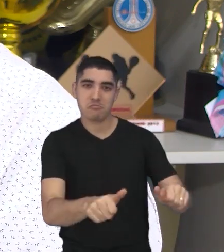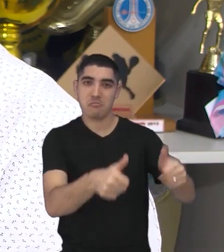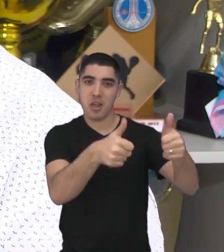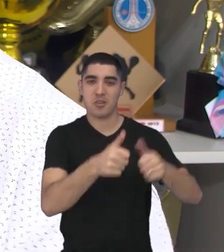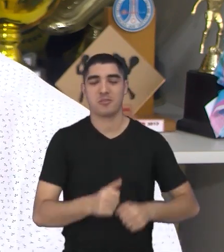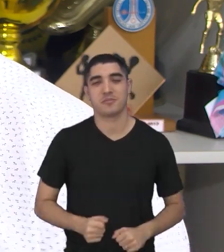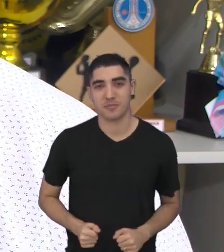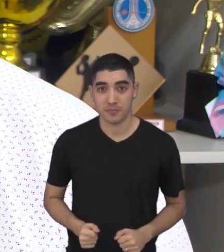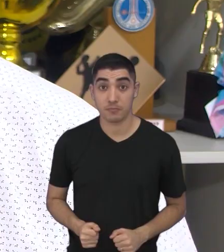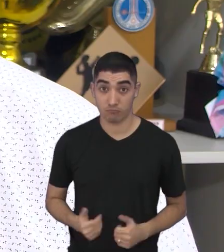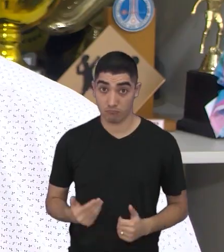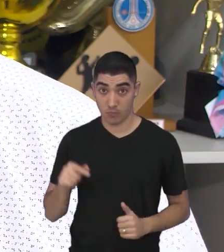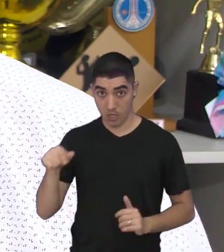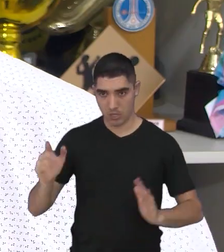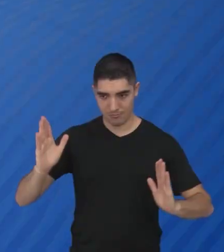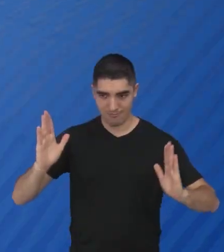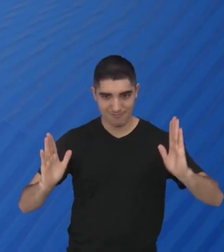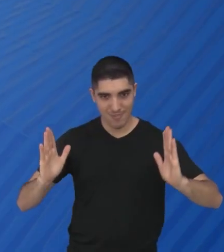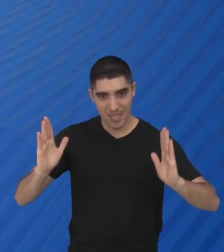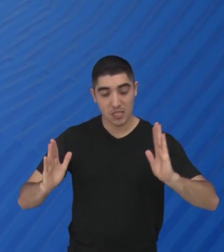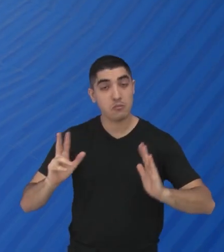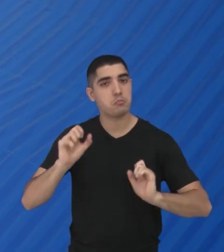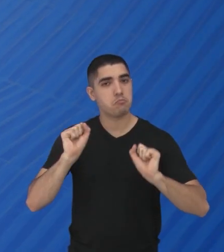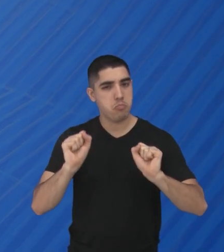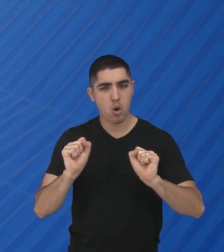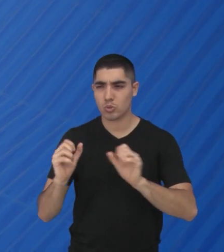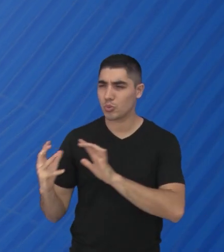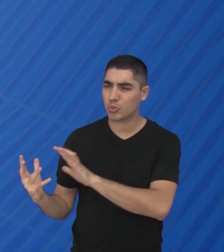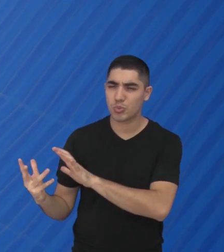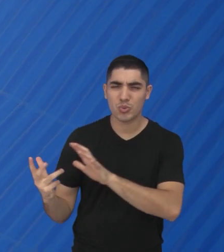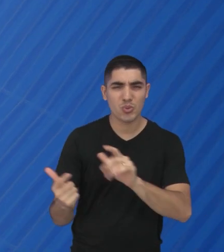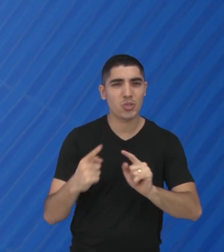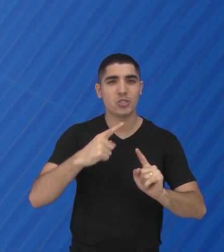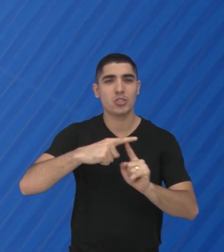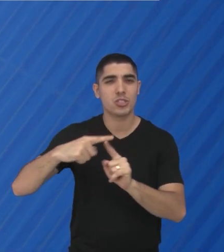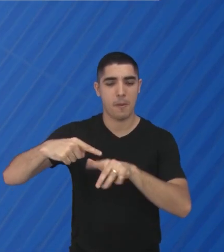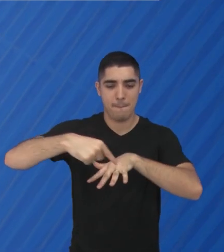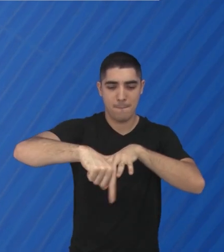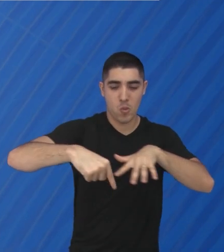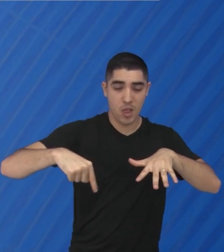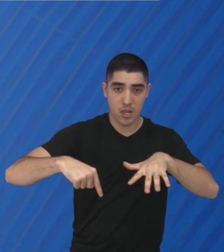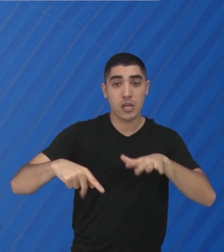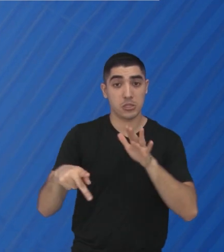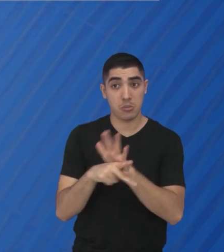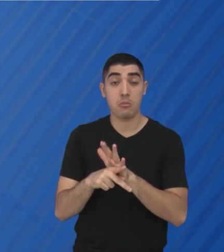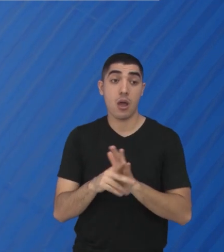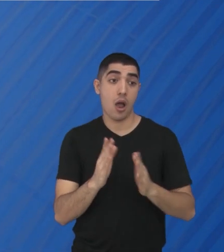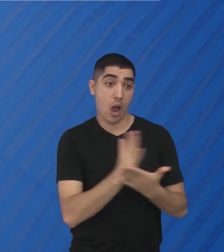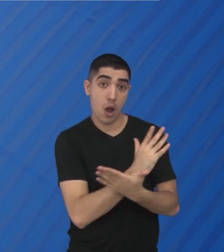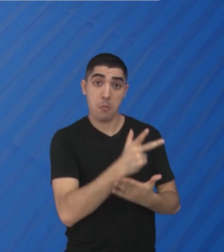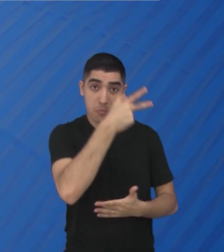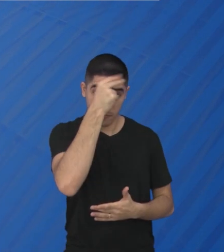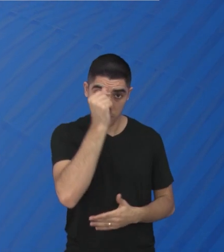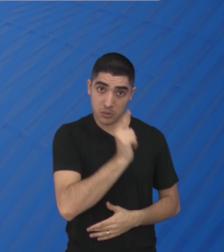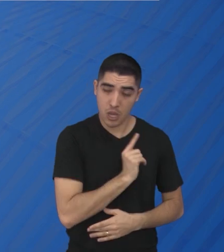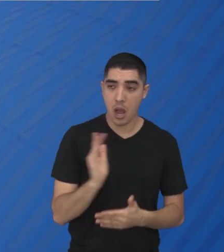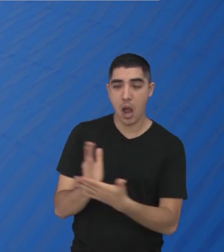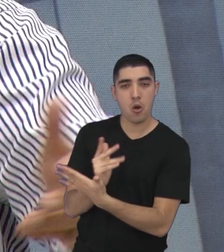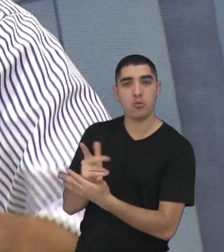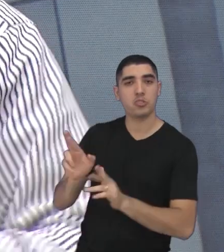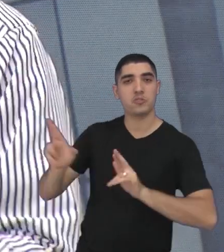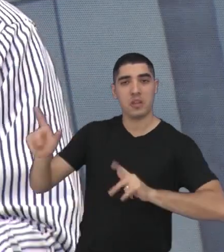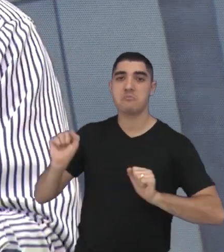população que utiliza dessas atividades. A maratona poderá contar com todas as artes marciais, cedidas ou não pela